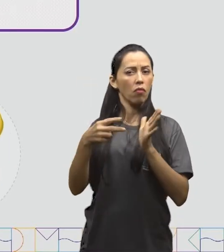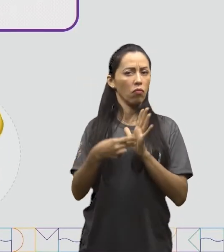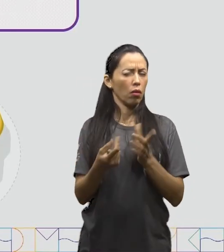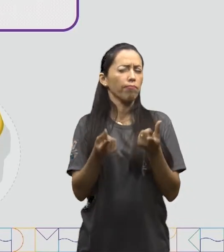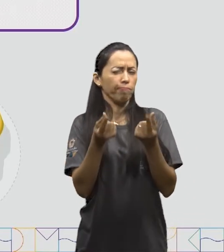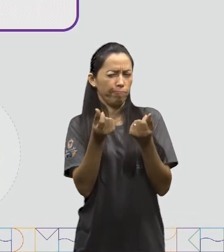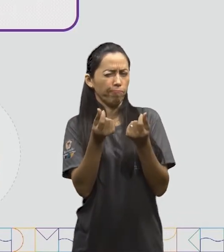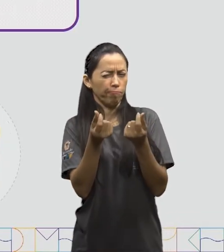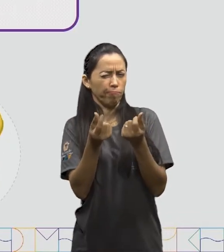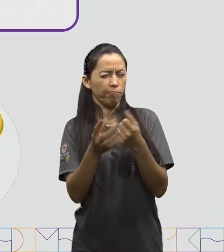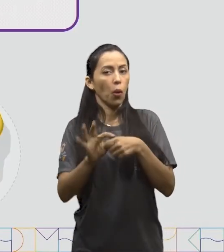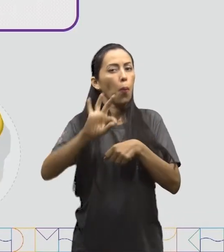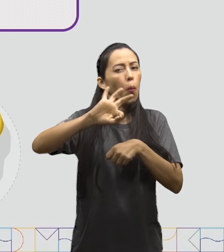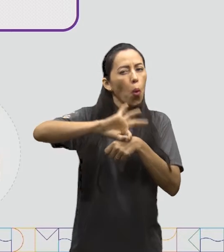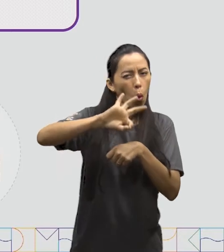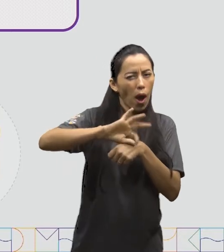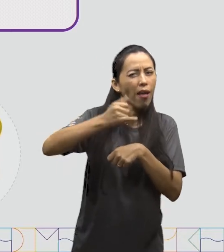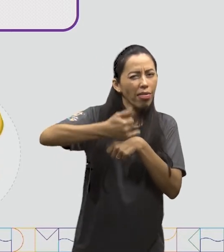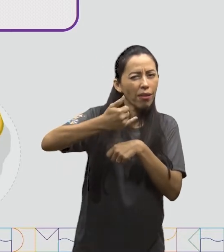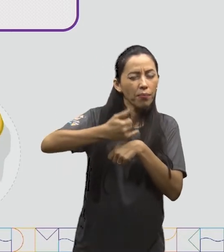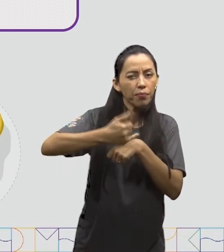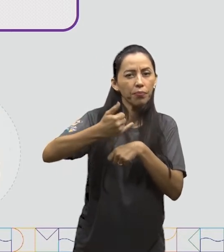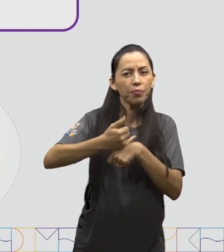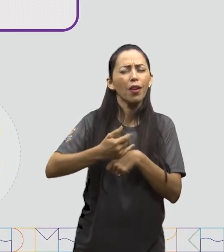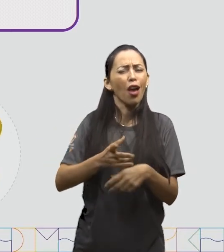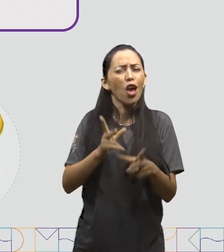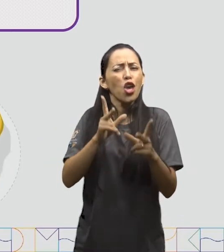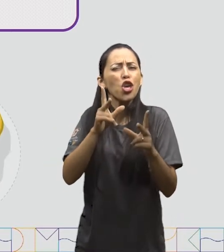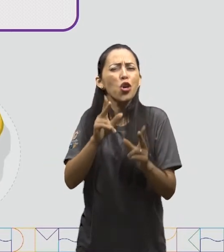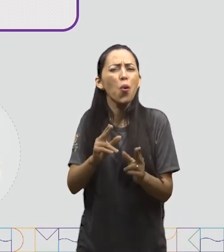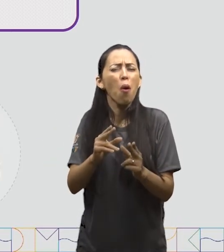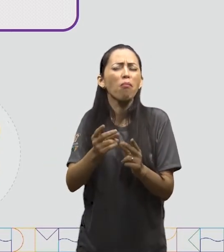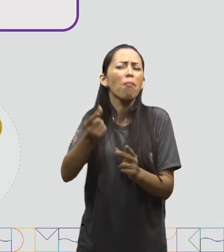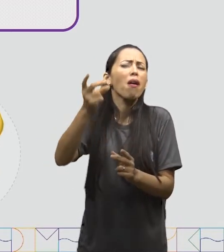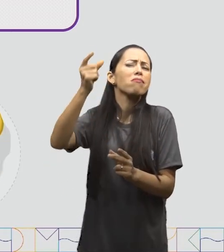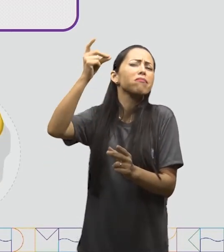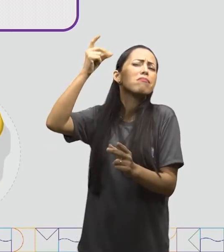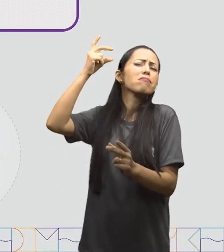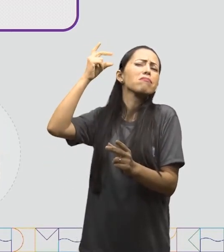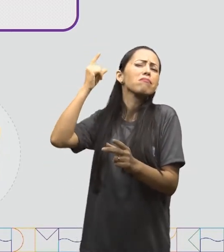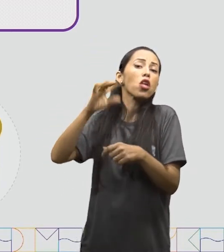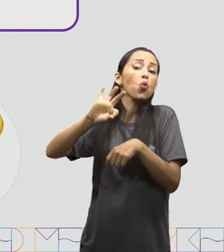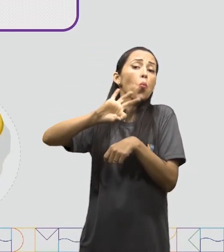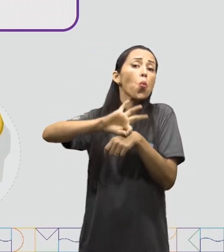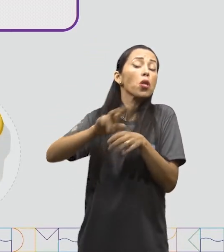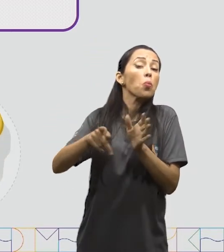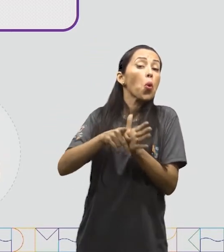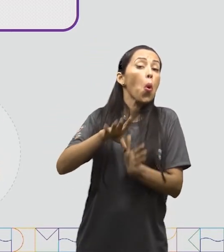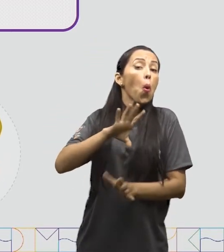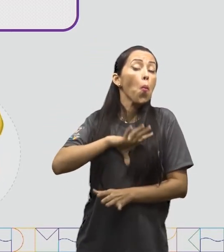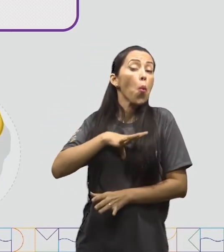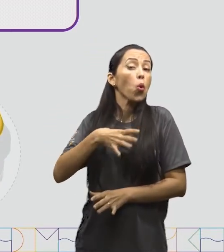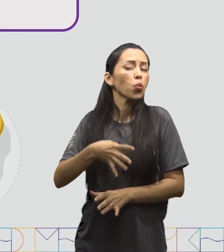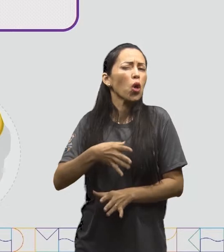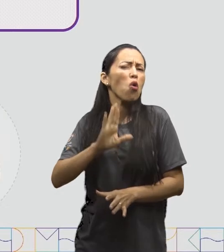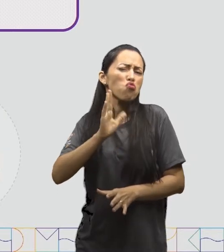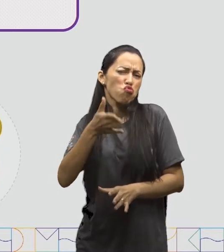moeda, dinheiro. Tostão era como se chamava uma antiga moeda portuguesa, que já